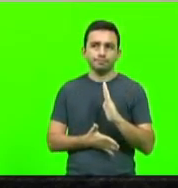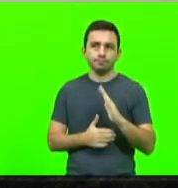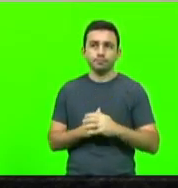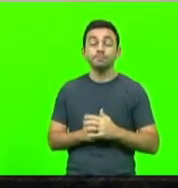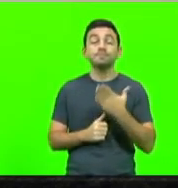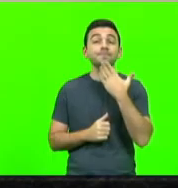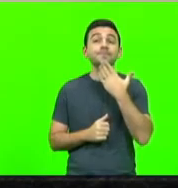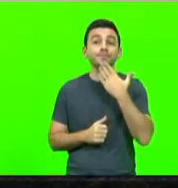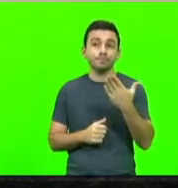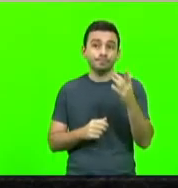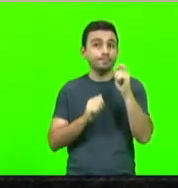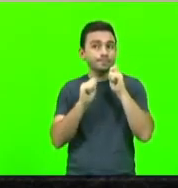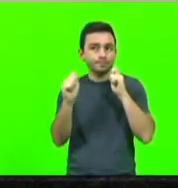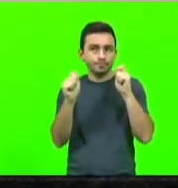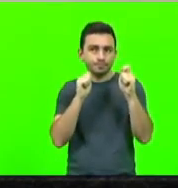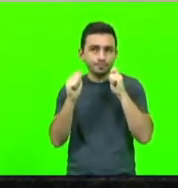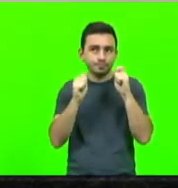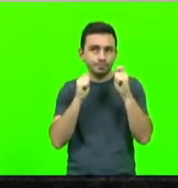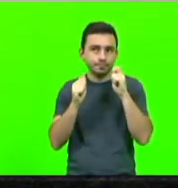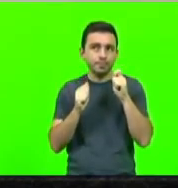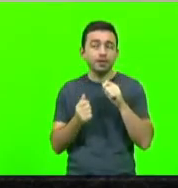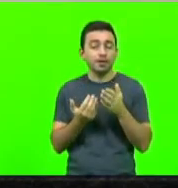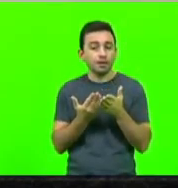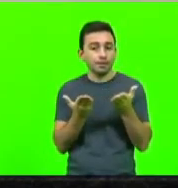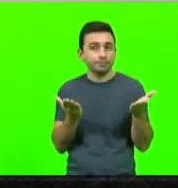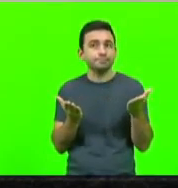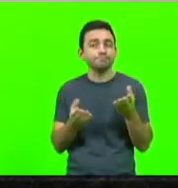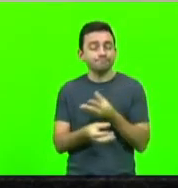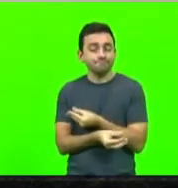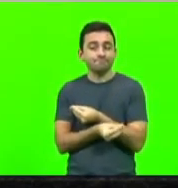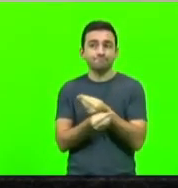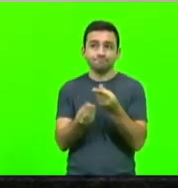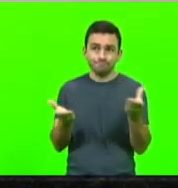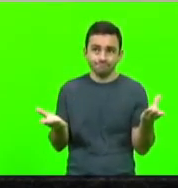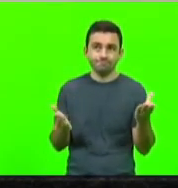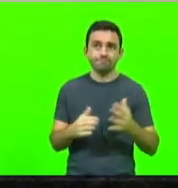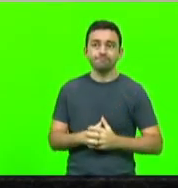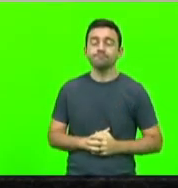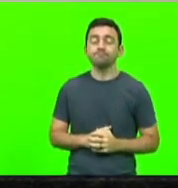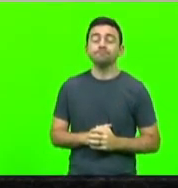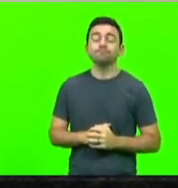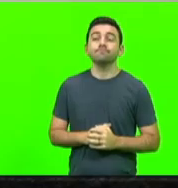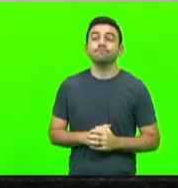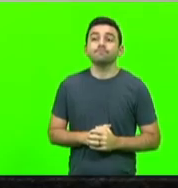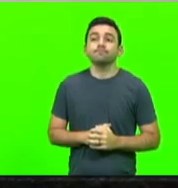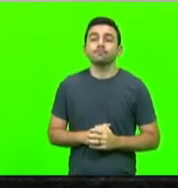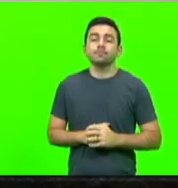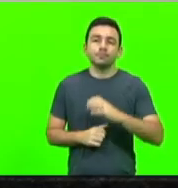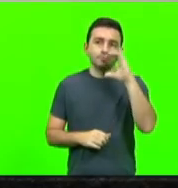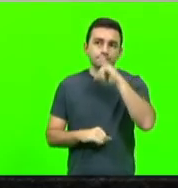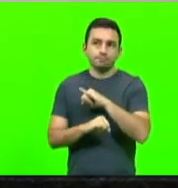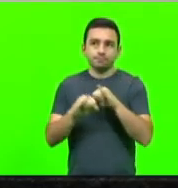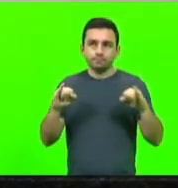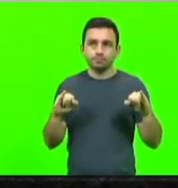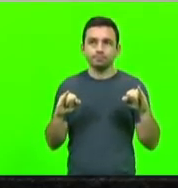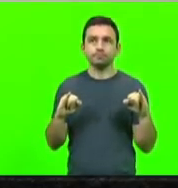Solicito à assessoria que proceda à distribuição do expediente. Breves